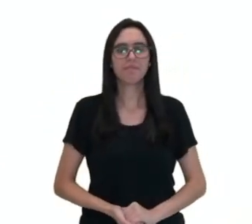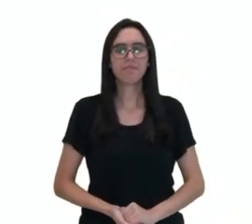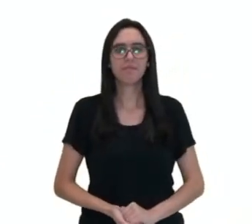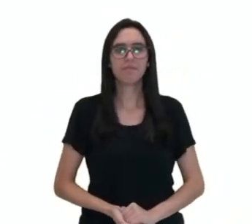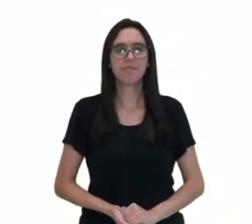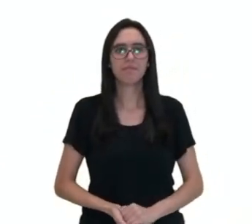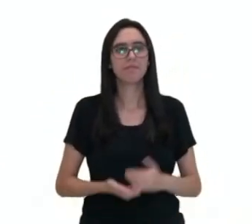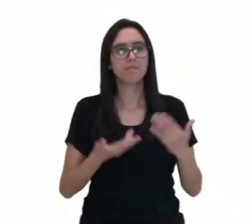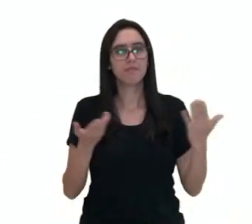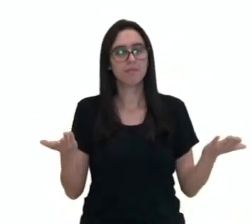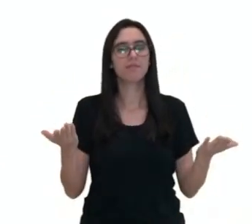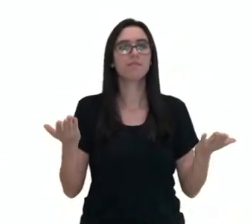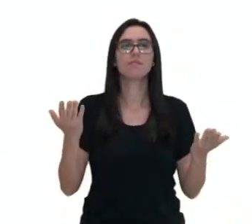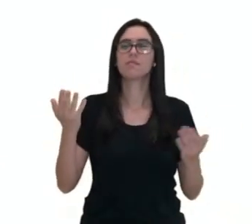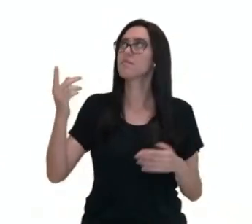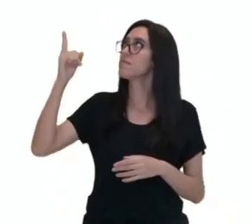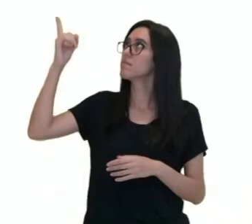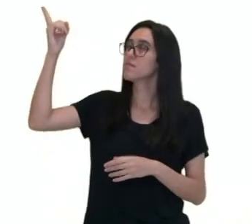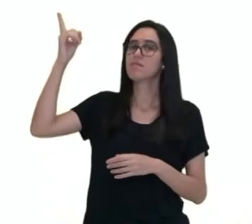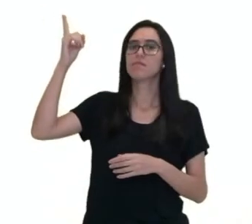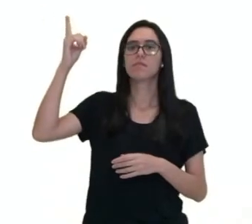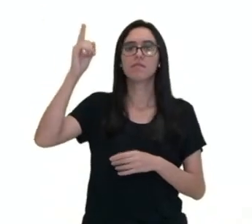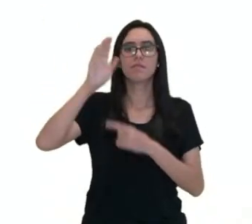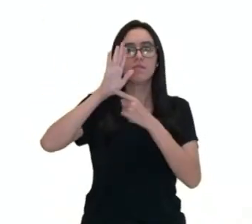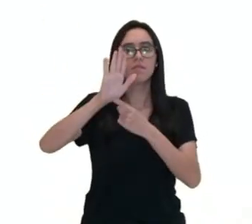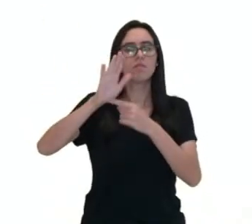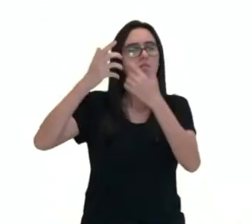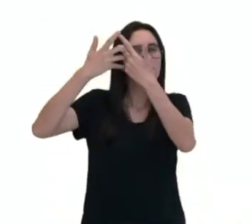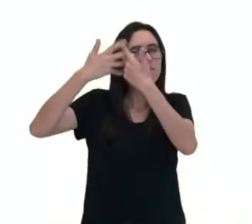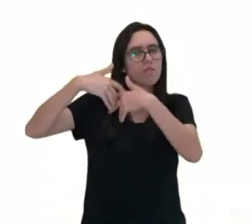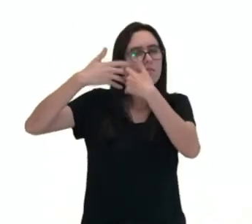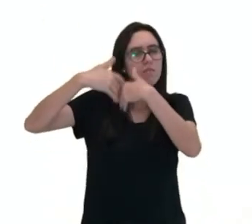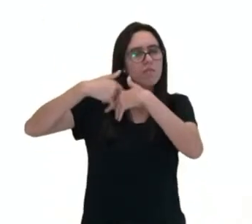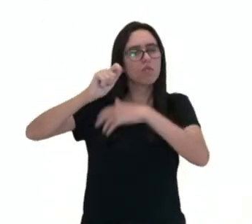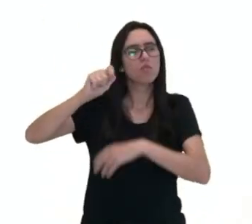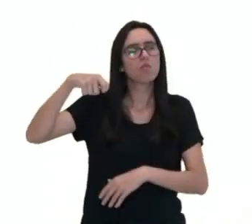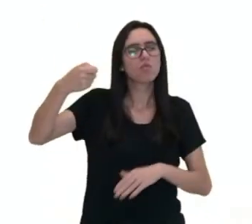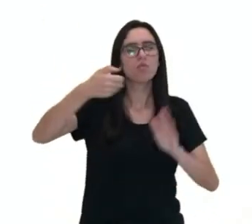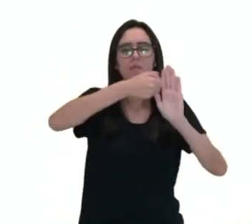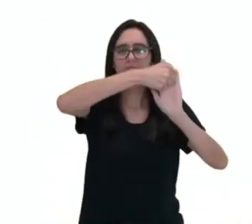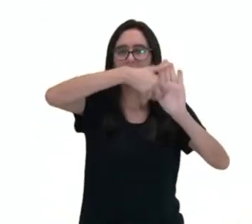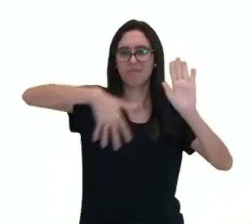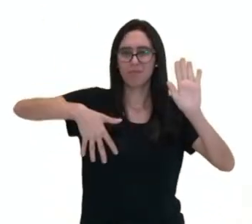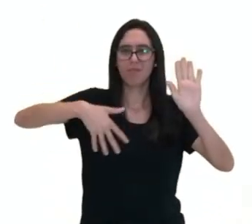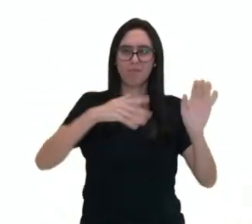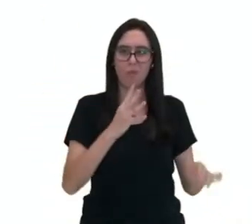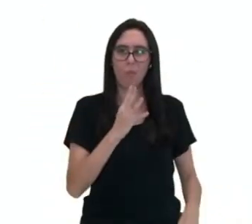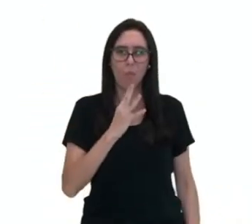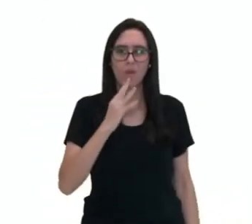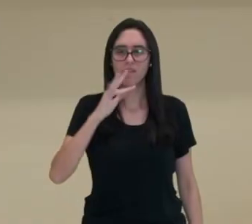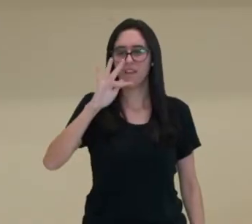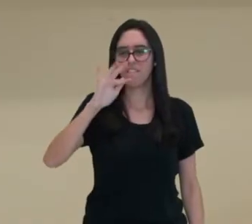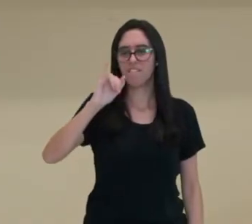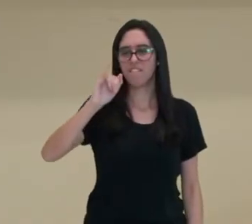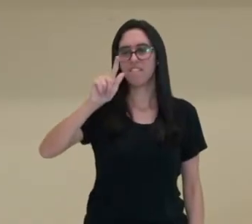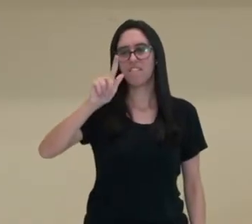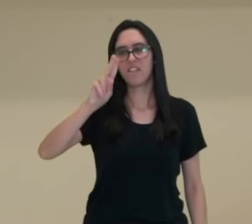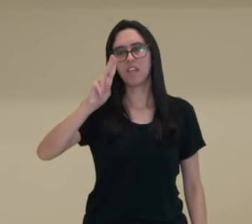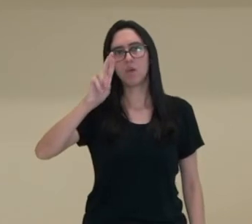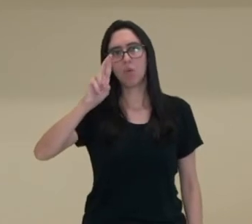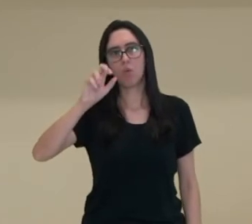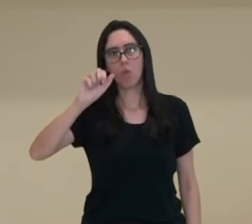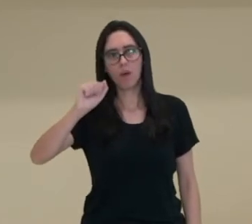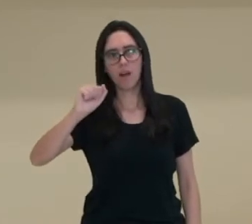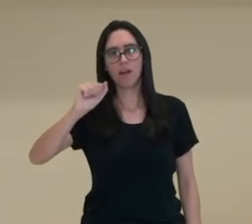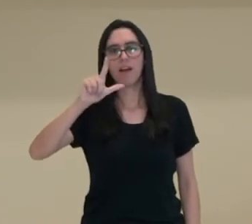Então, aqui a gente trouxe agora uma reflexão sobre figuras de linguagem, né? As figuras de linguagem, vocês sabem, as figuras de linguagem são